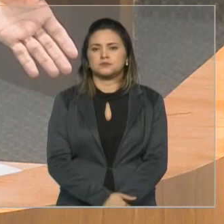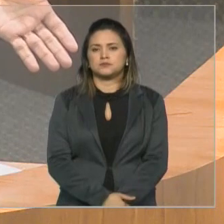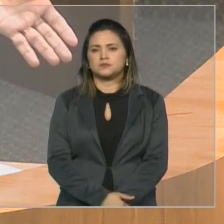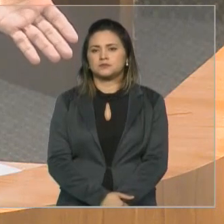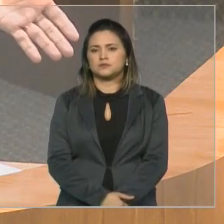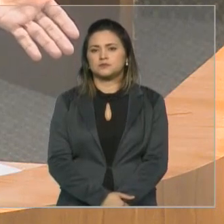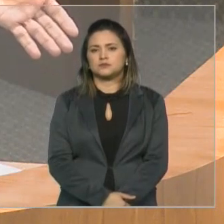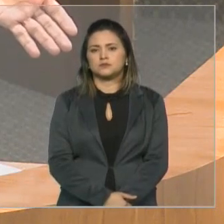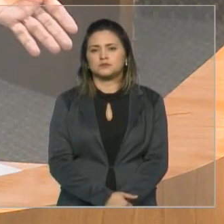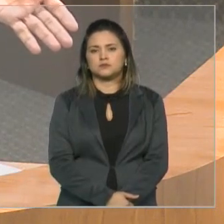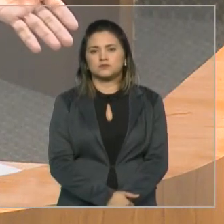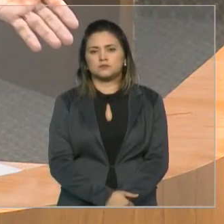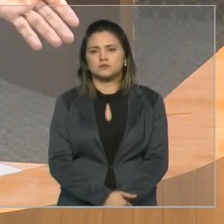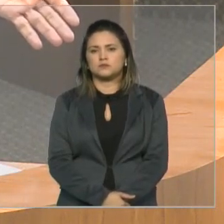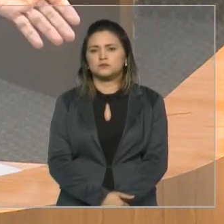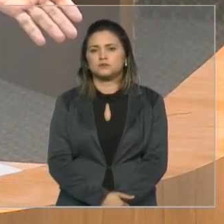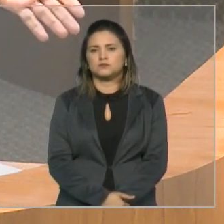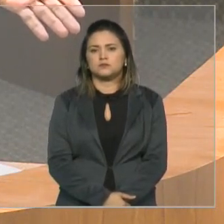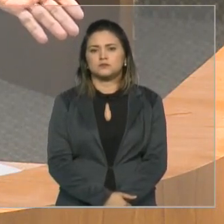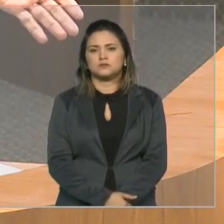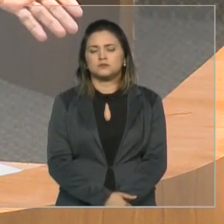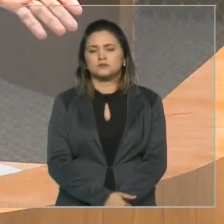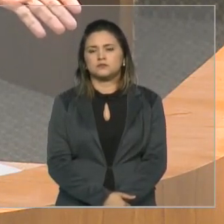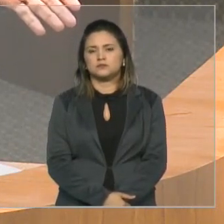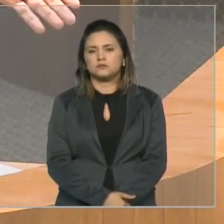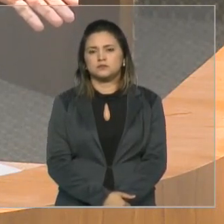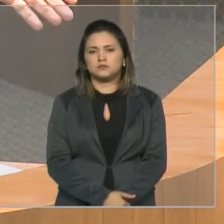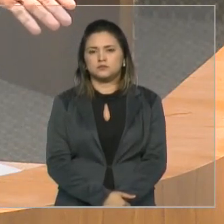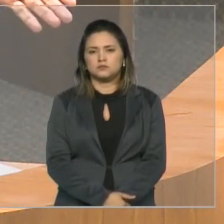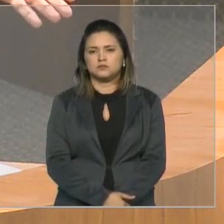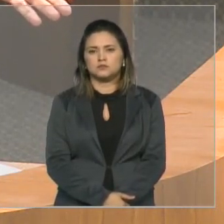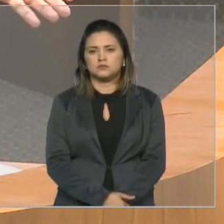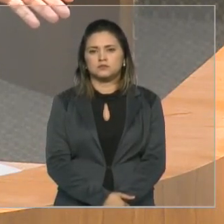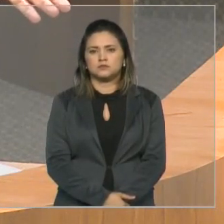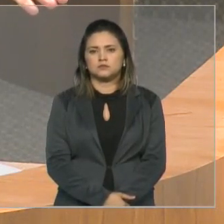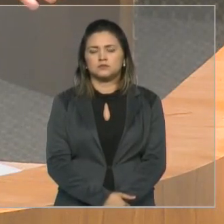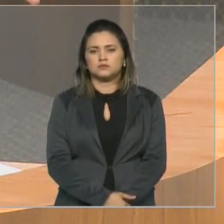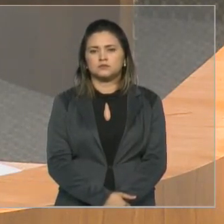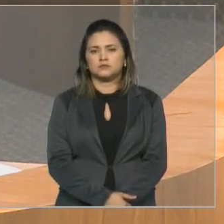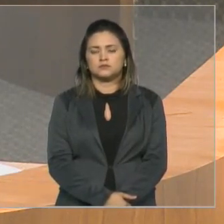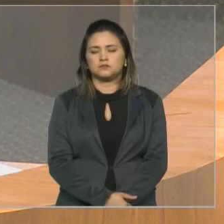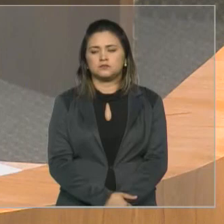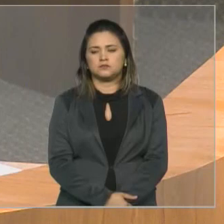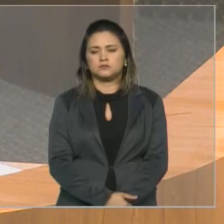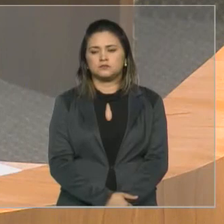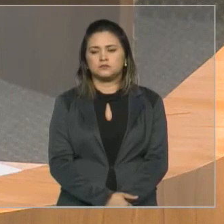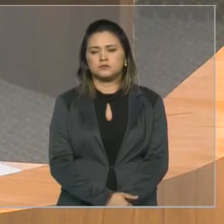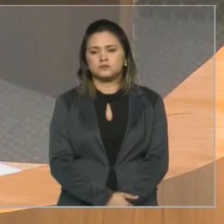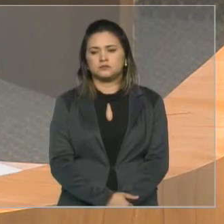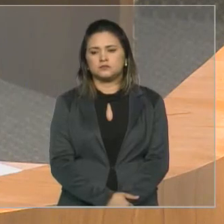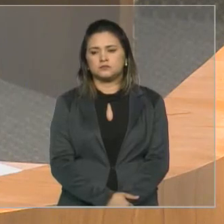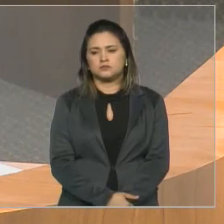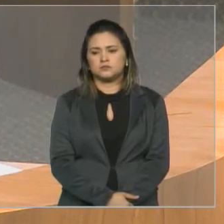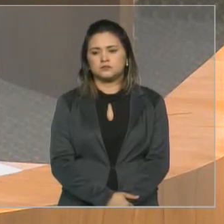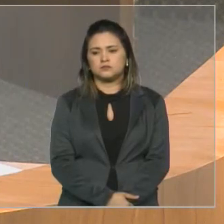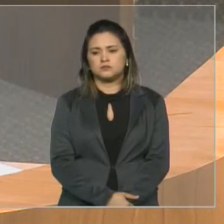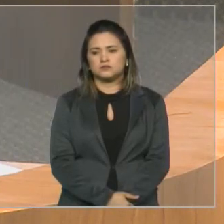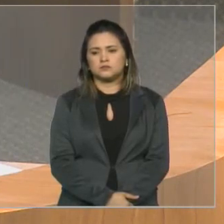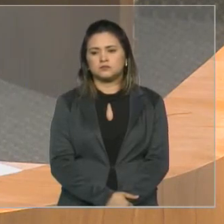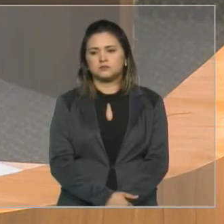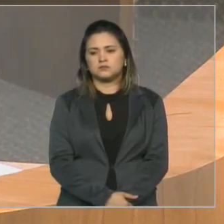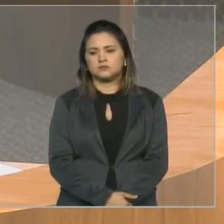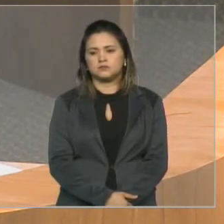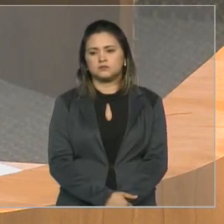país hoje, como pode um cidadão ser preso por roubar um quilo de carne na Fribal para levar para sua